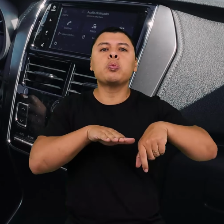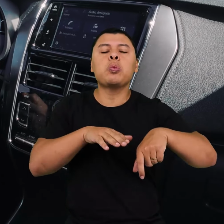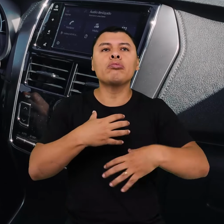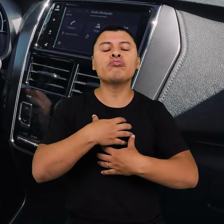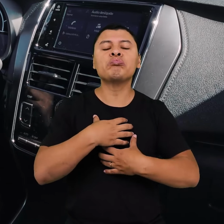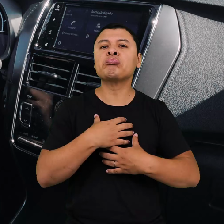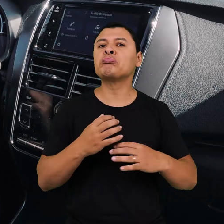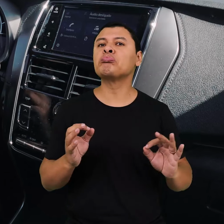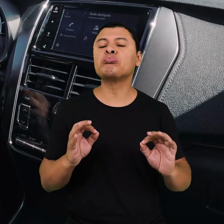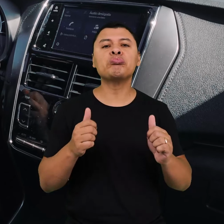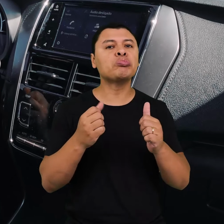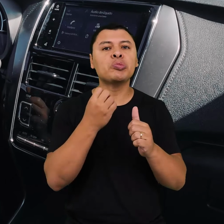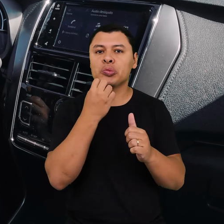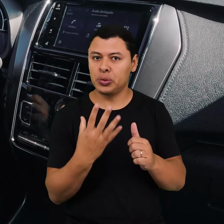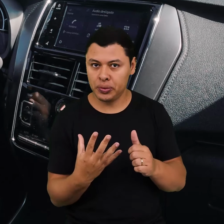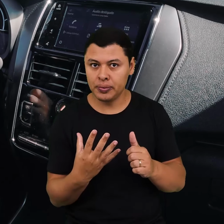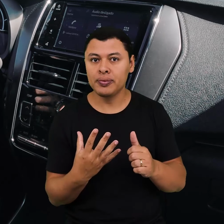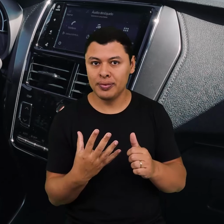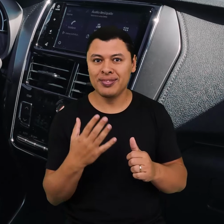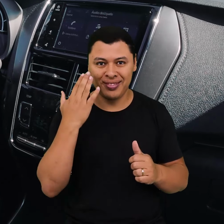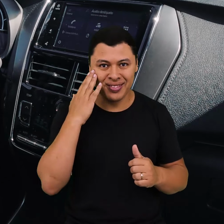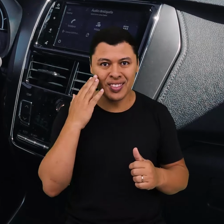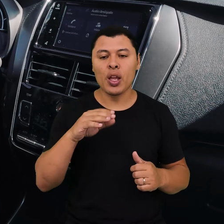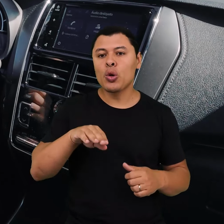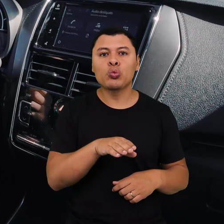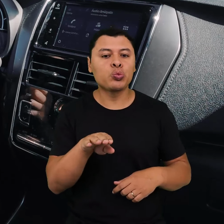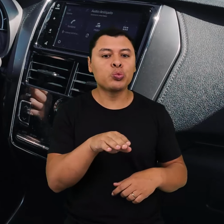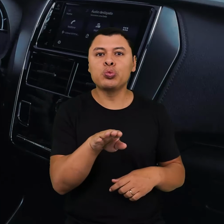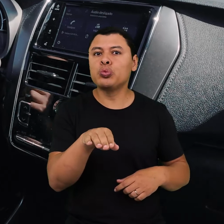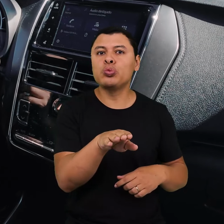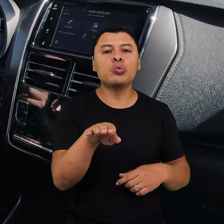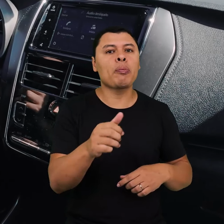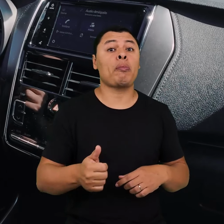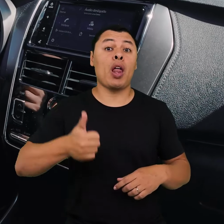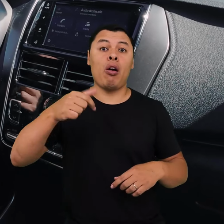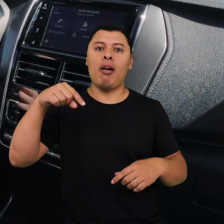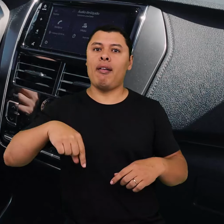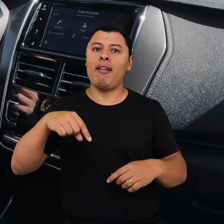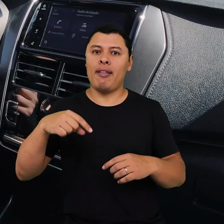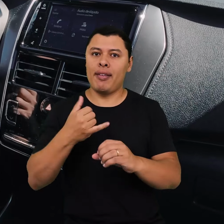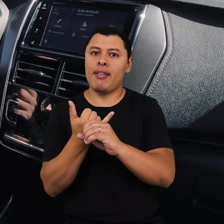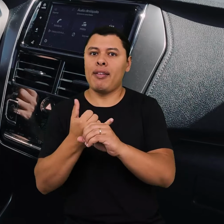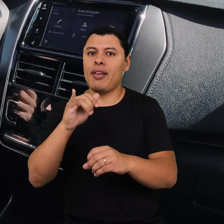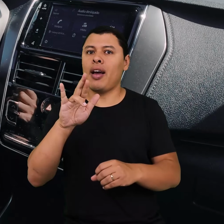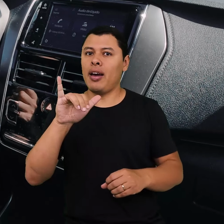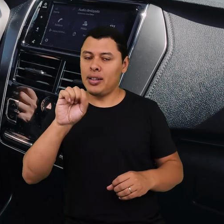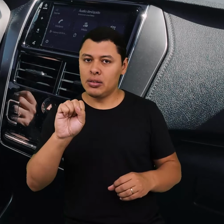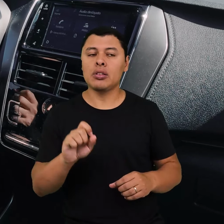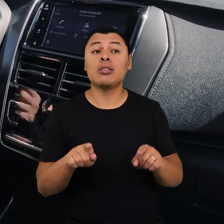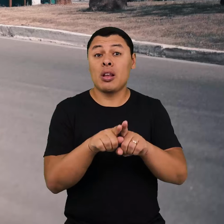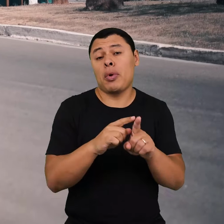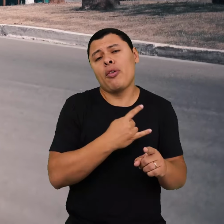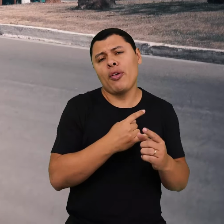Hatch tem essa característica de rodagem também muito próxima, né? Então são dois carros que ficaram muito agradáveis de rodar na cidade. Ótimo isolamento